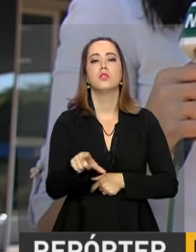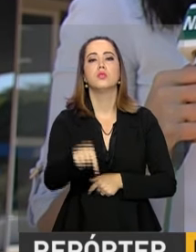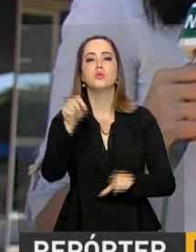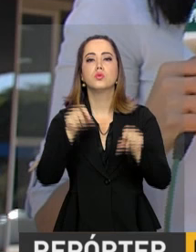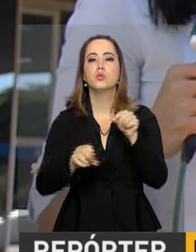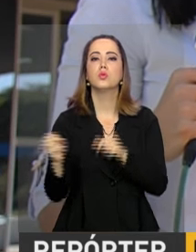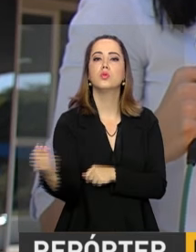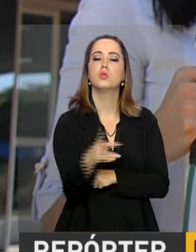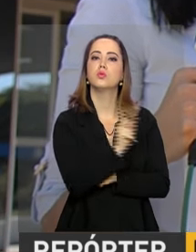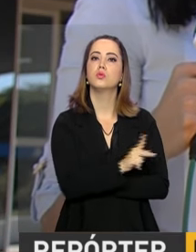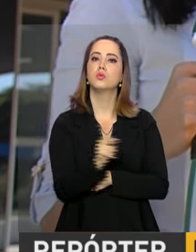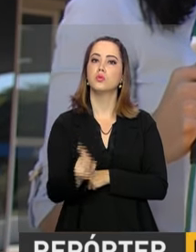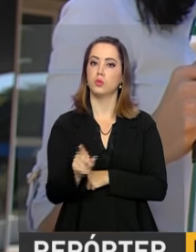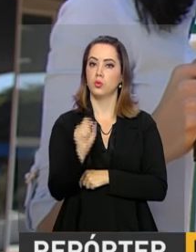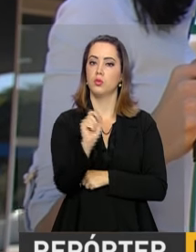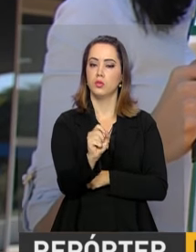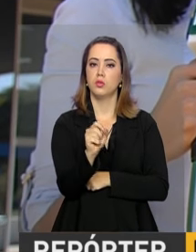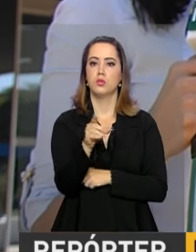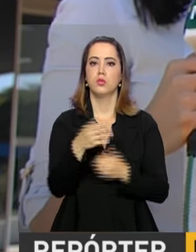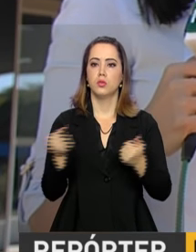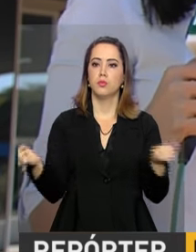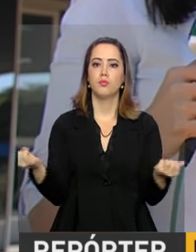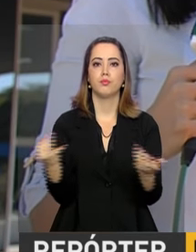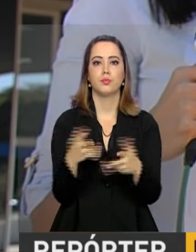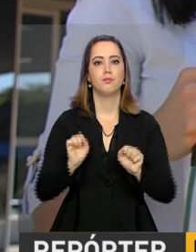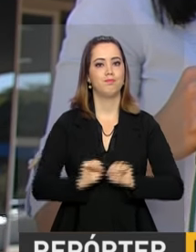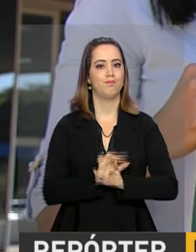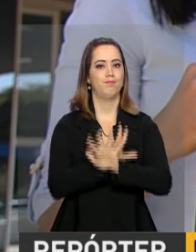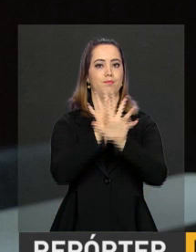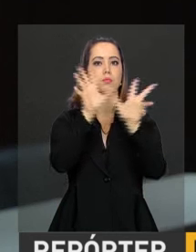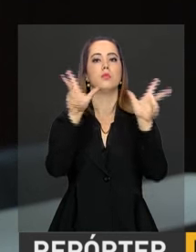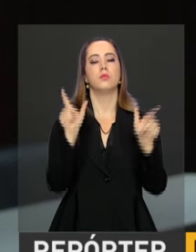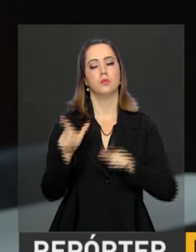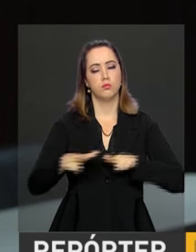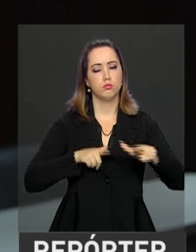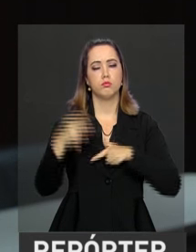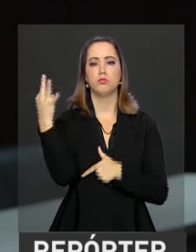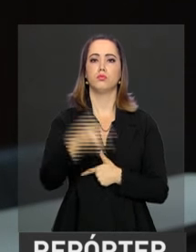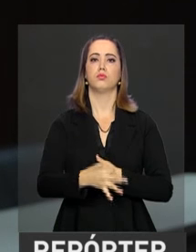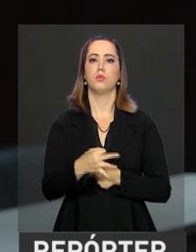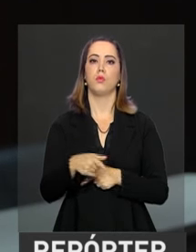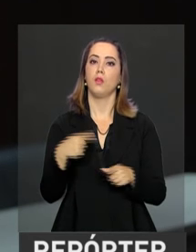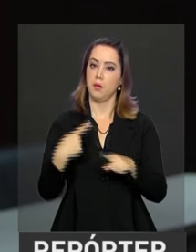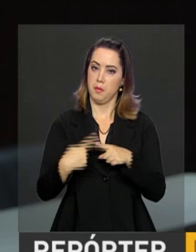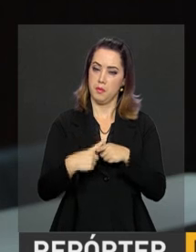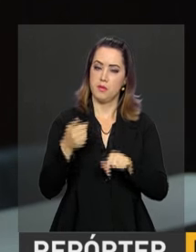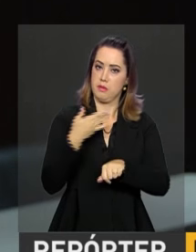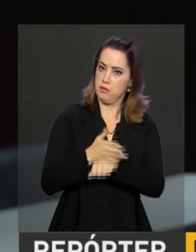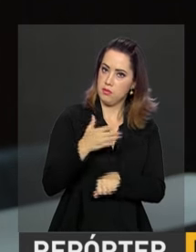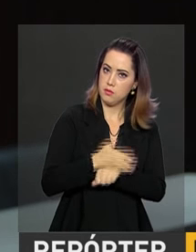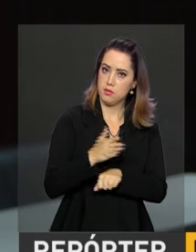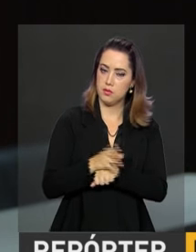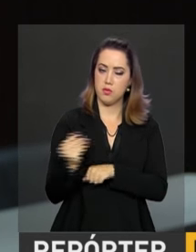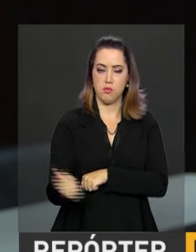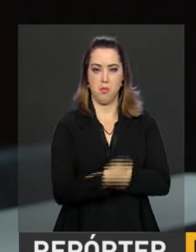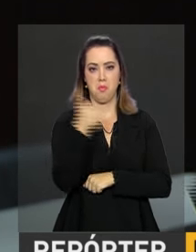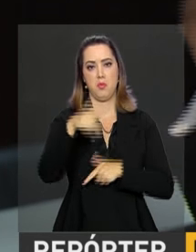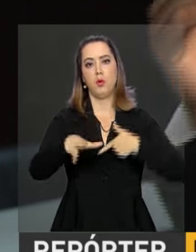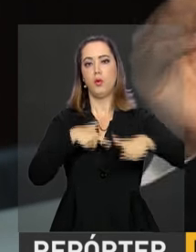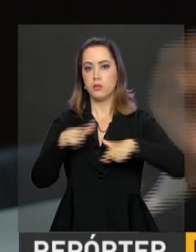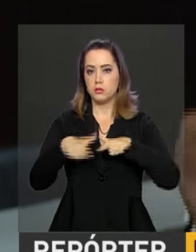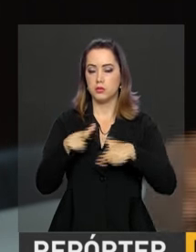serão investir em inovação, transparência e eficiência. A capacitação, a condição de melhores condições de trabalho,